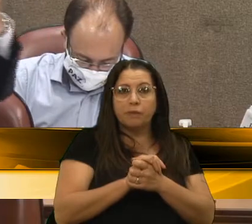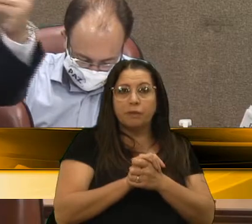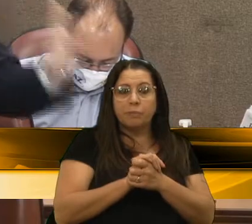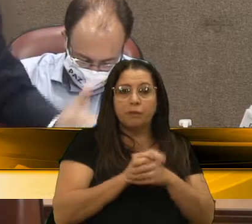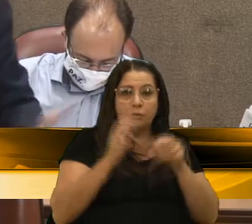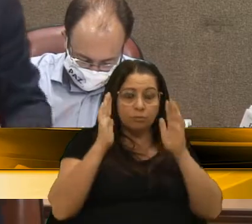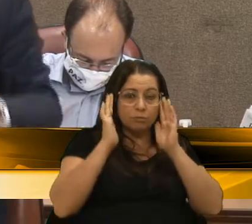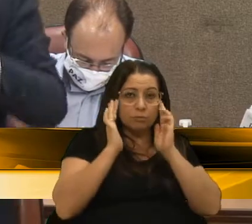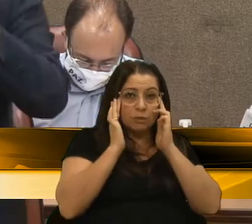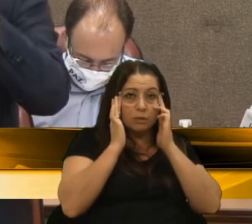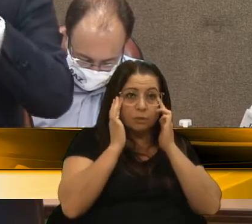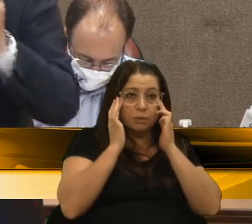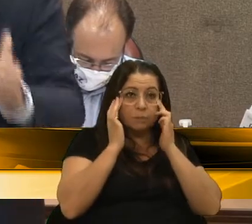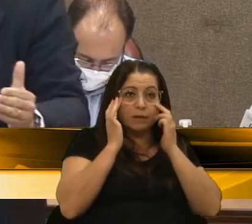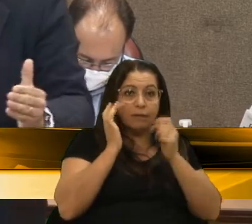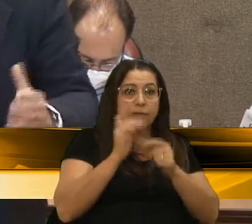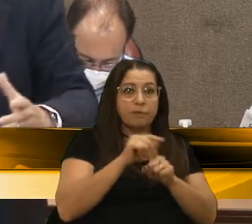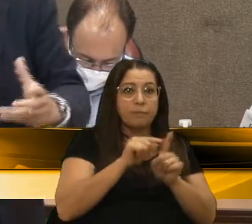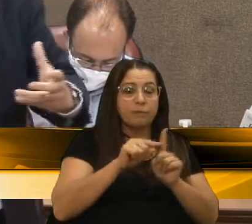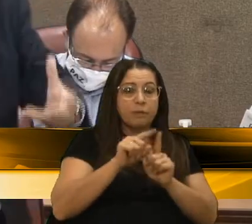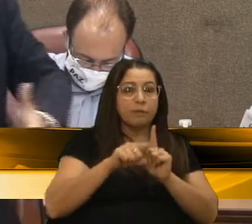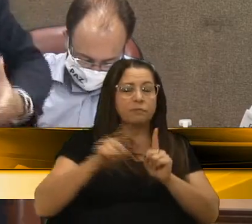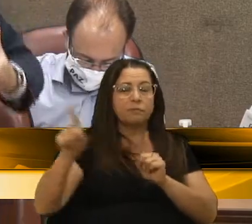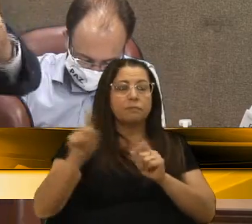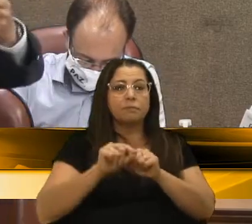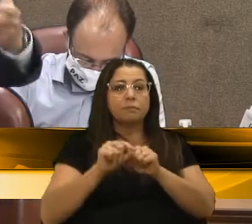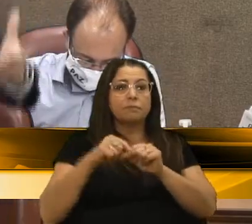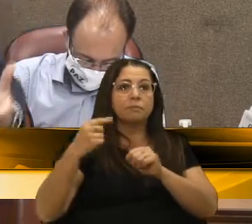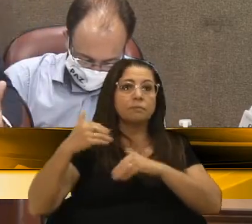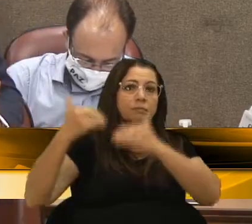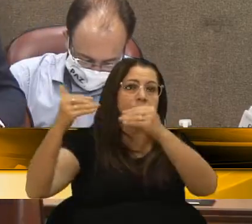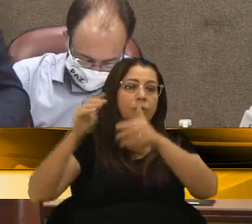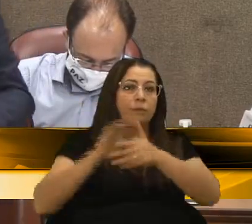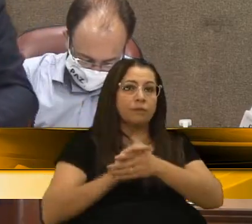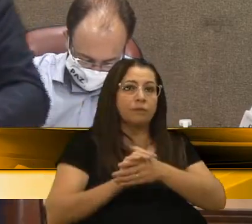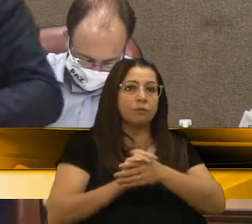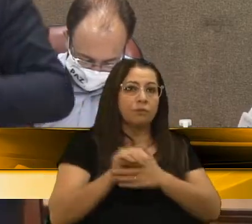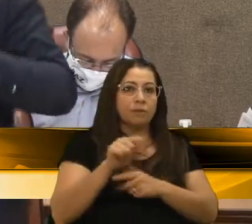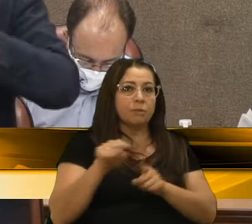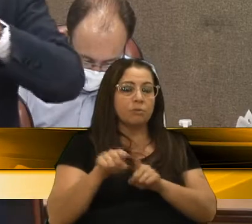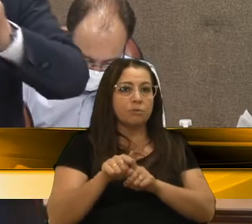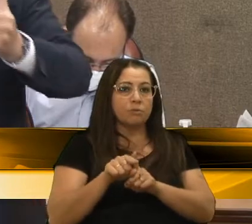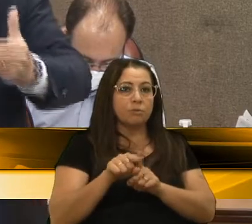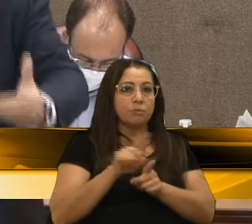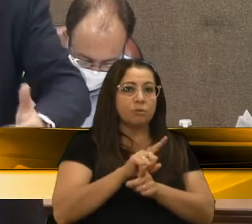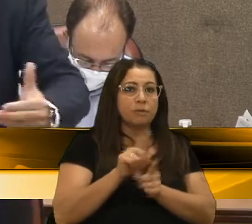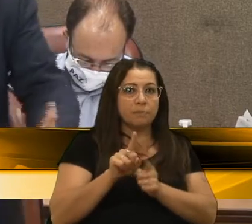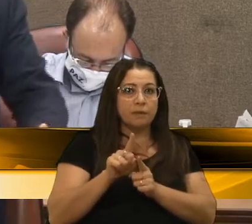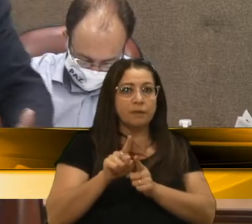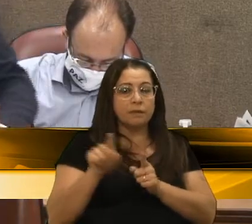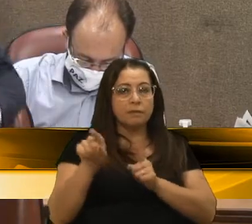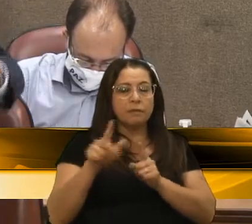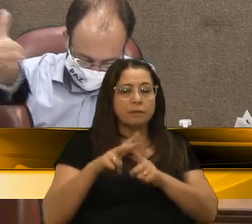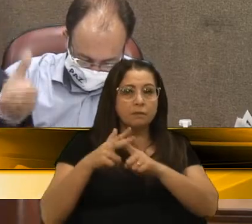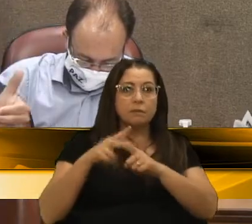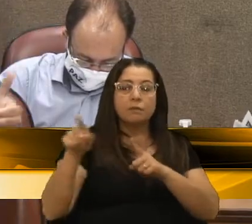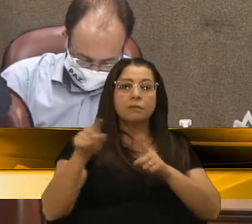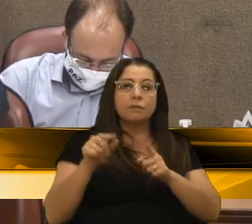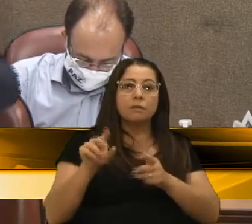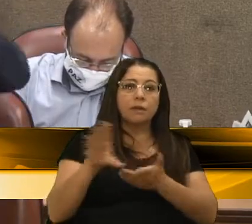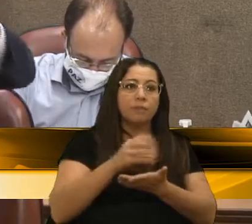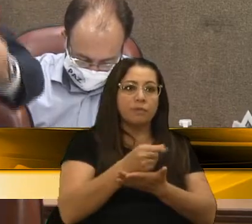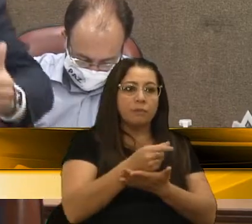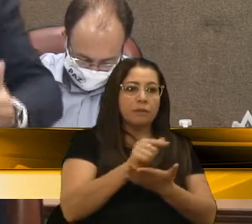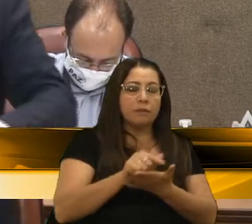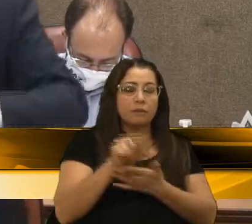extrema admiração, sou um amigo pessoal, poderia ter avançado um pouco mais. Quem sabe ter criado uma ferramenta ali, um fundo, de